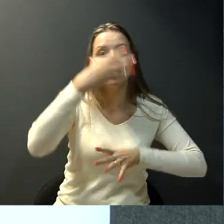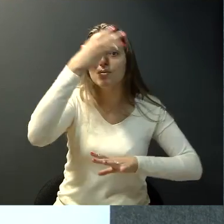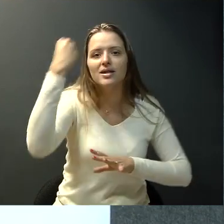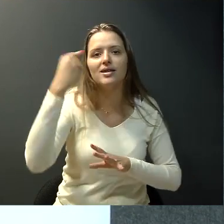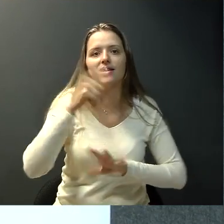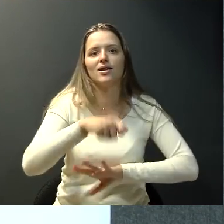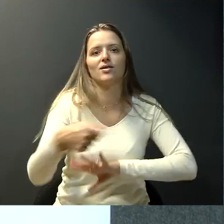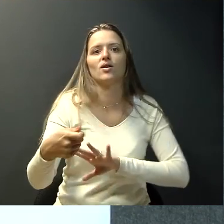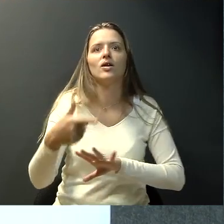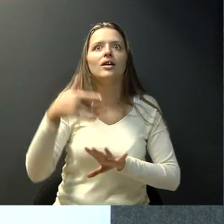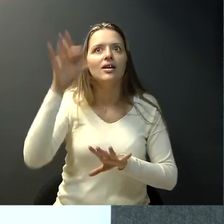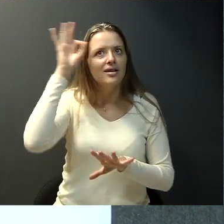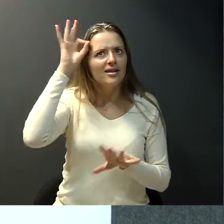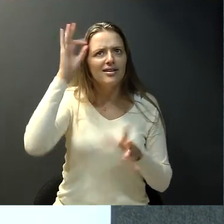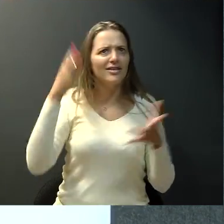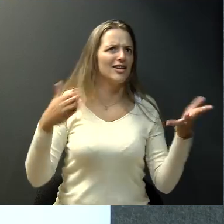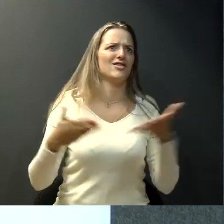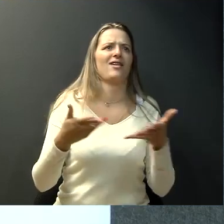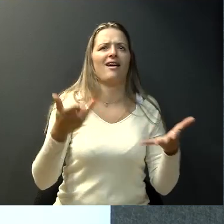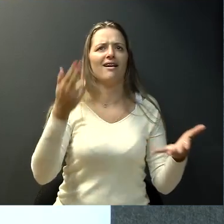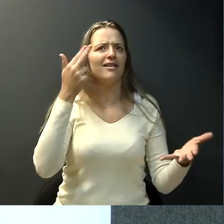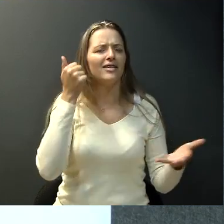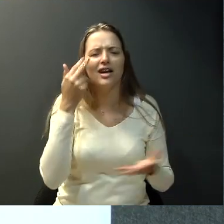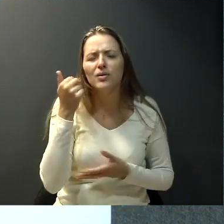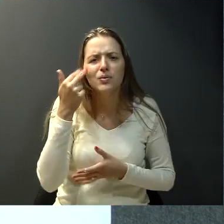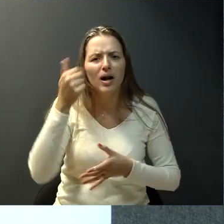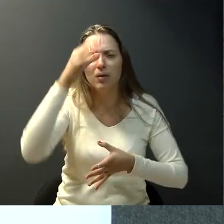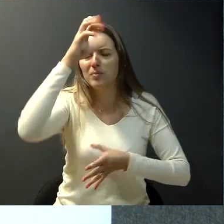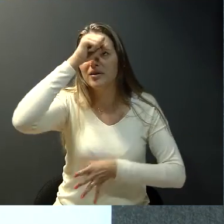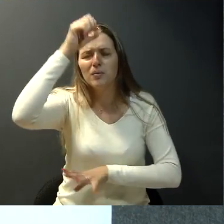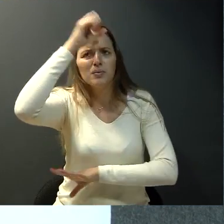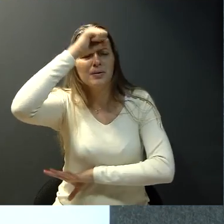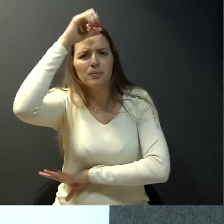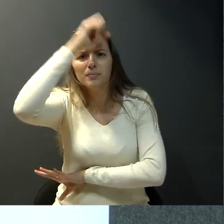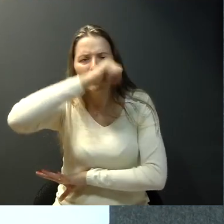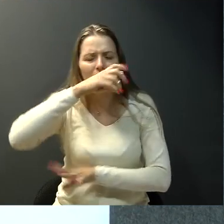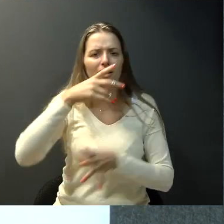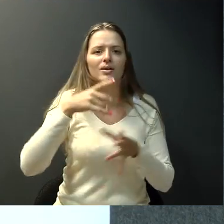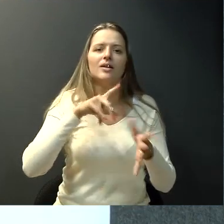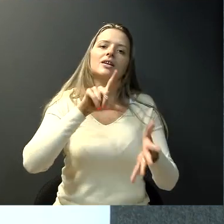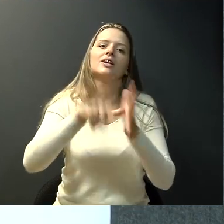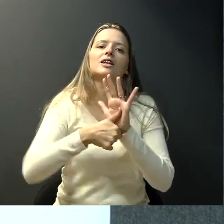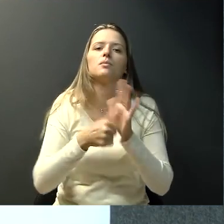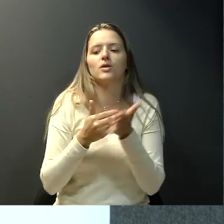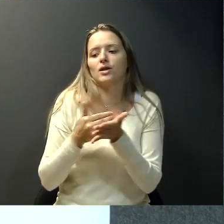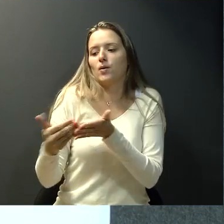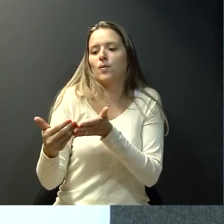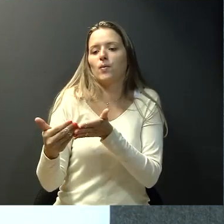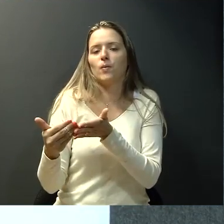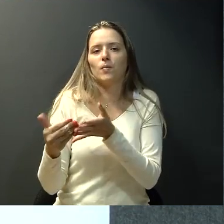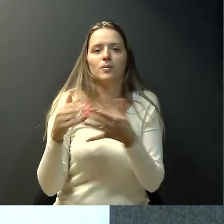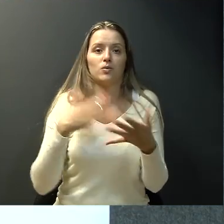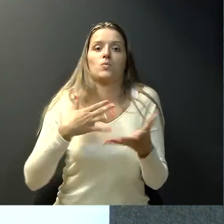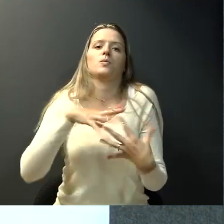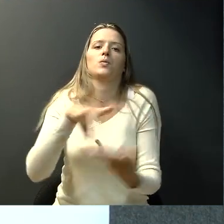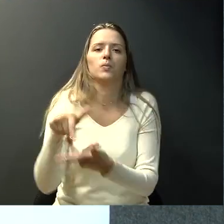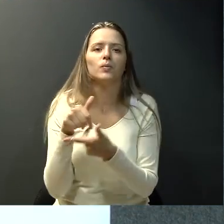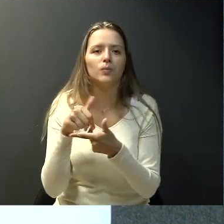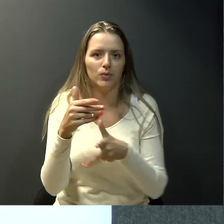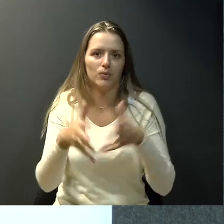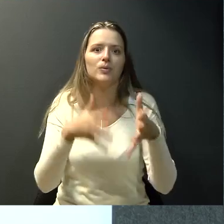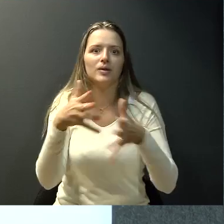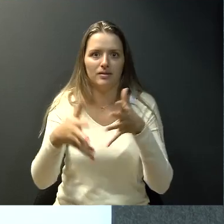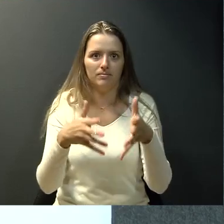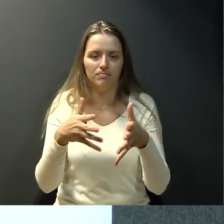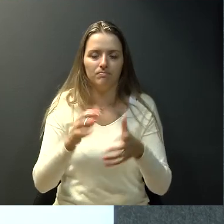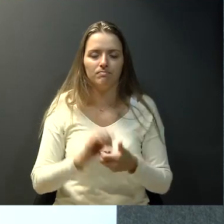Andrei foi uma coisa bem natural dele. Foi aprendendo, assim, bem natural. Foi ali que começou mesmo a nossa trajetória em Libras.